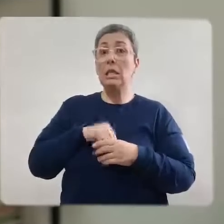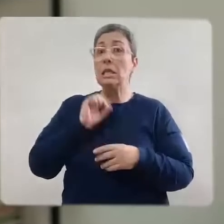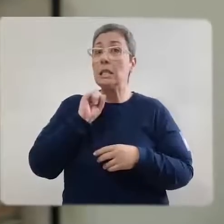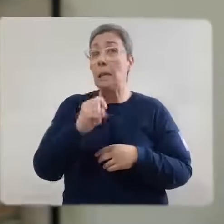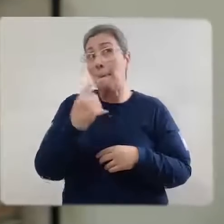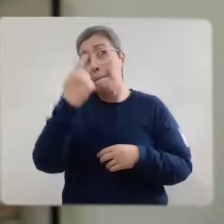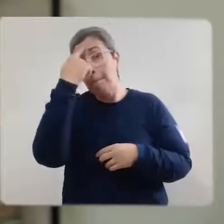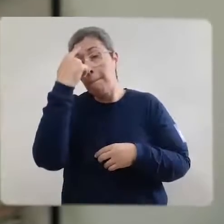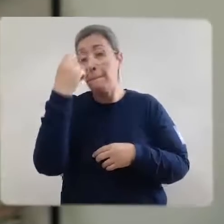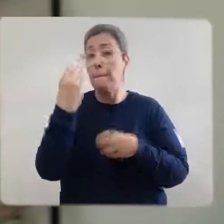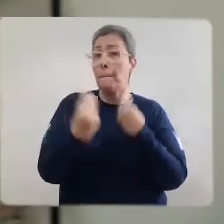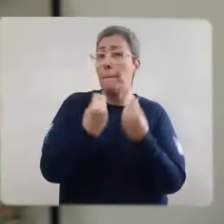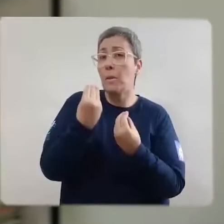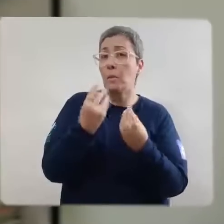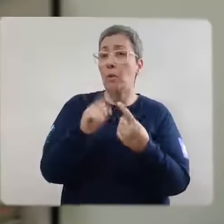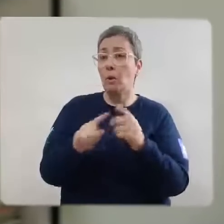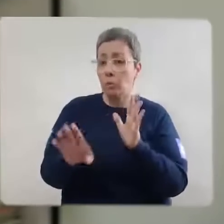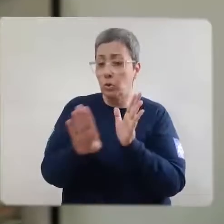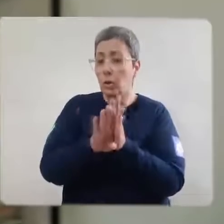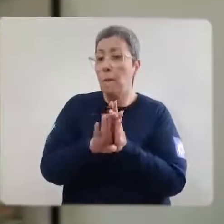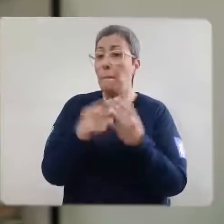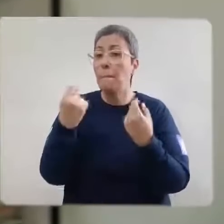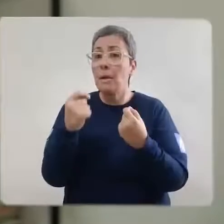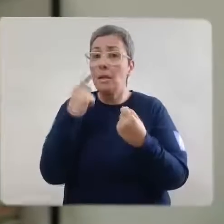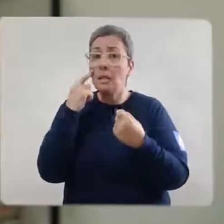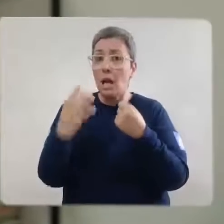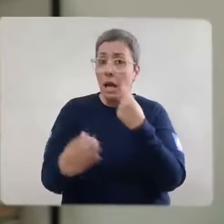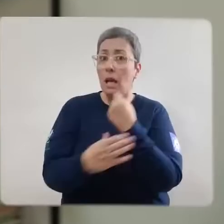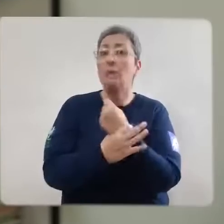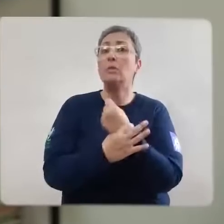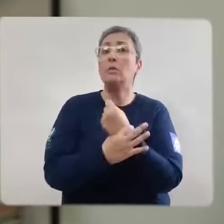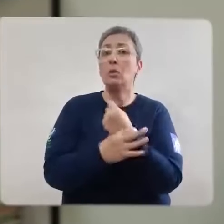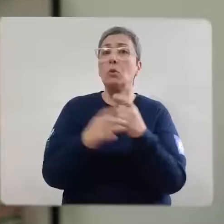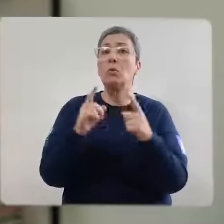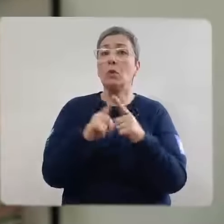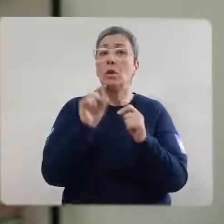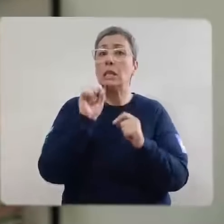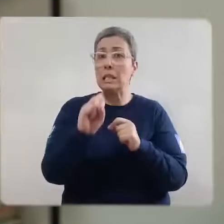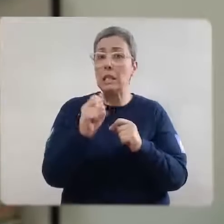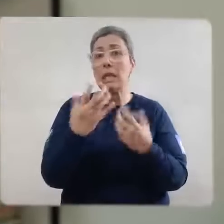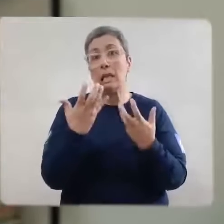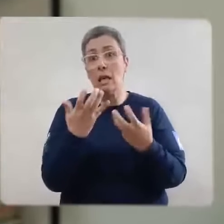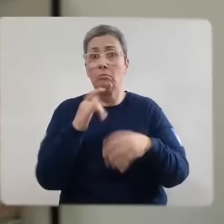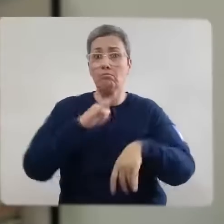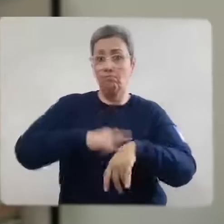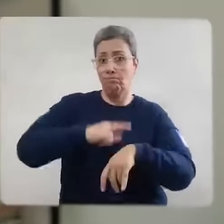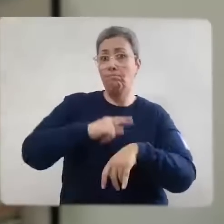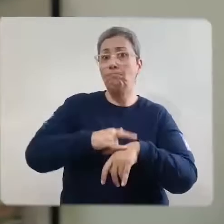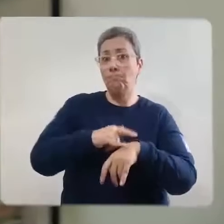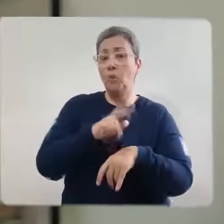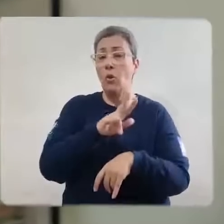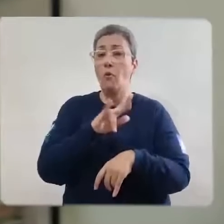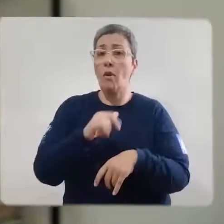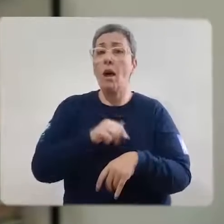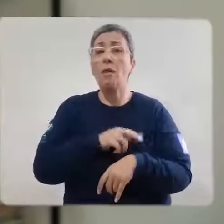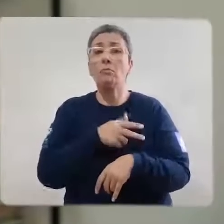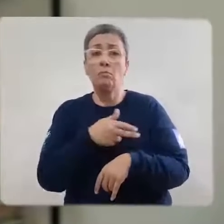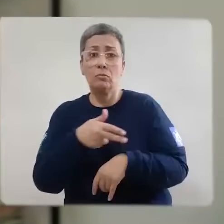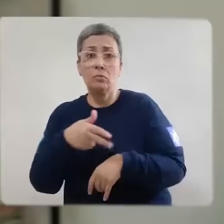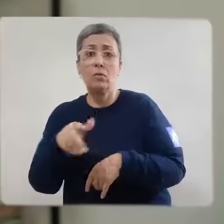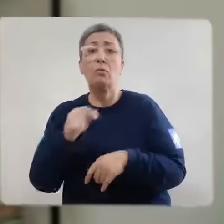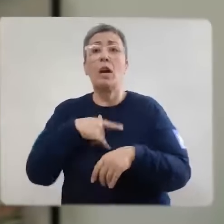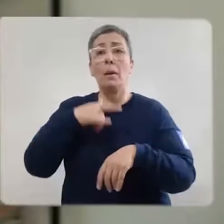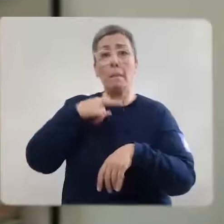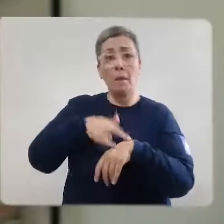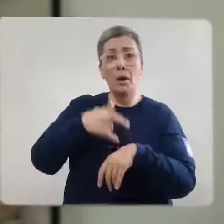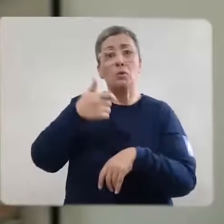que eu não preciso pensar? Bom, quando ele chegar, eu preciso garantir, que se ele quer ir ao banheiro, ele vá até o banheiro